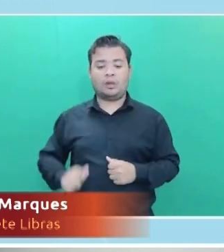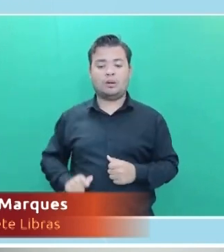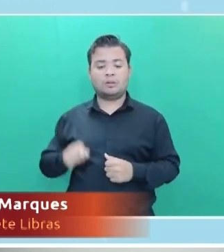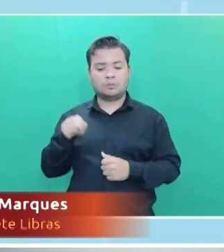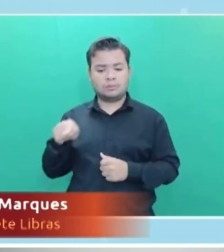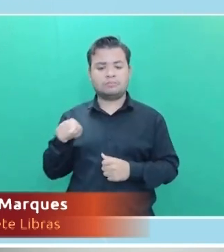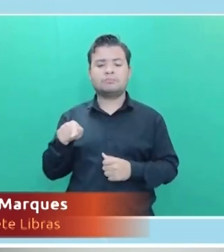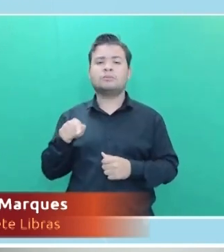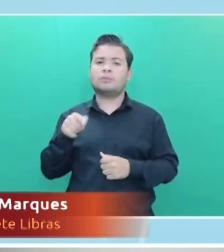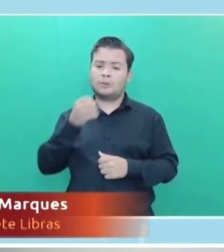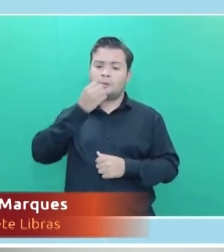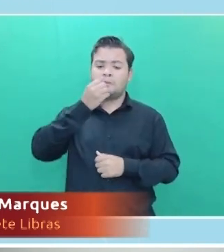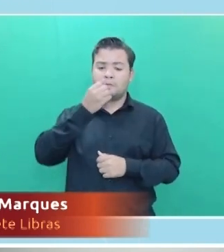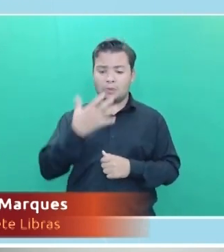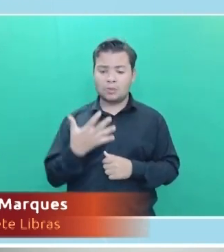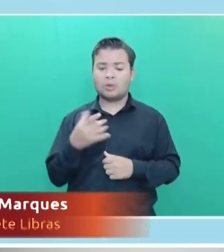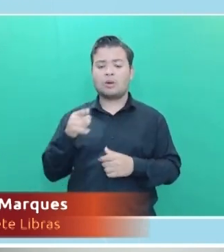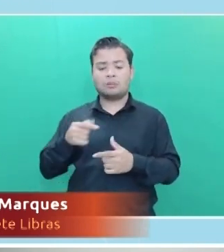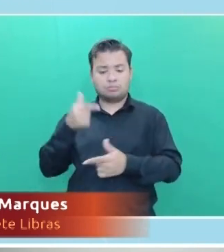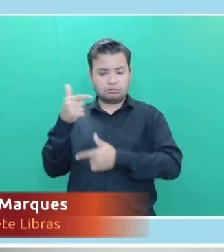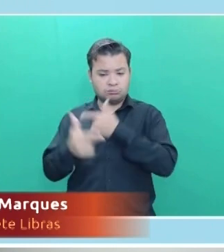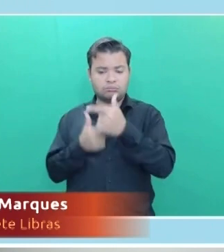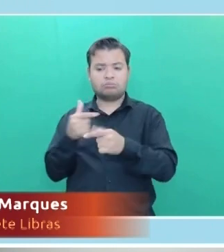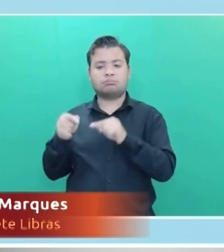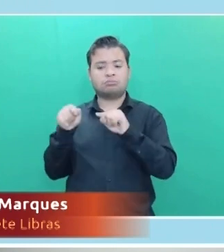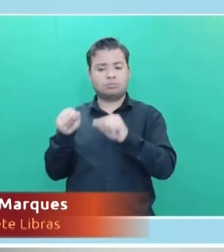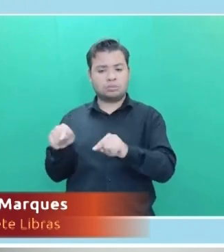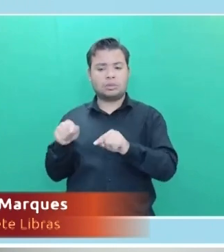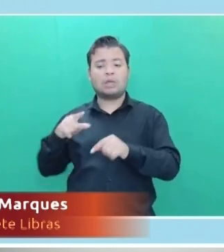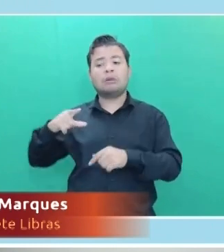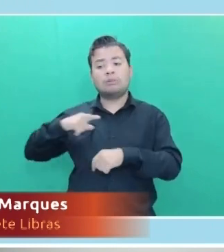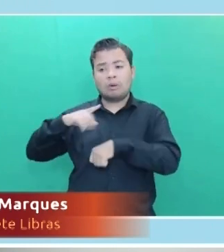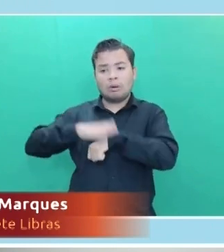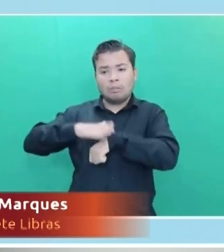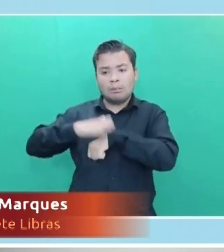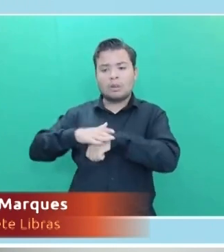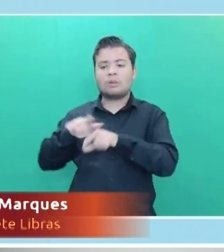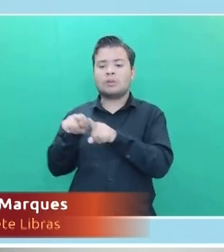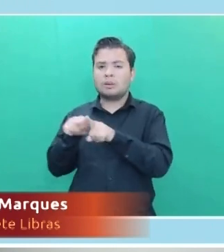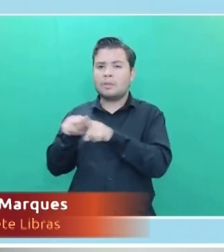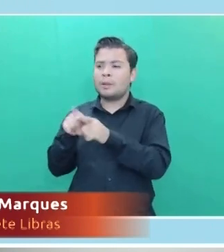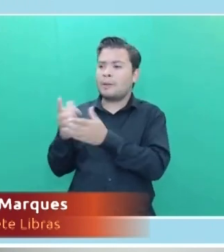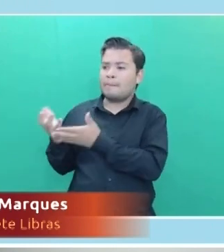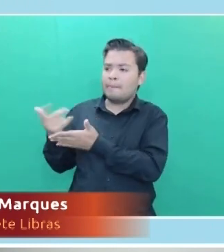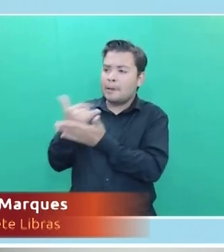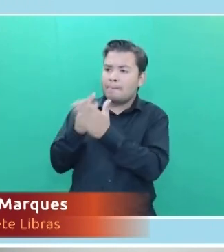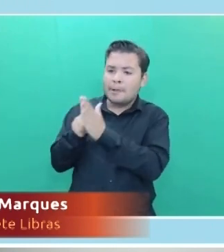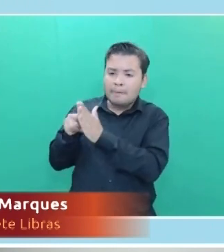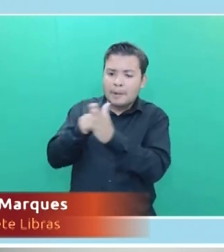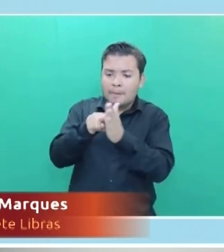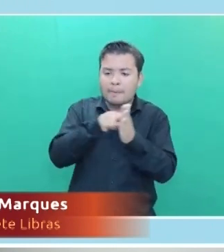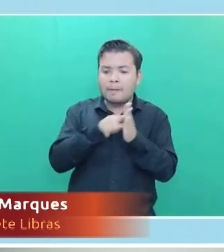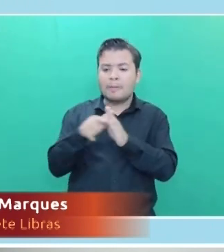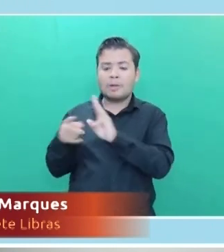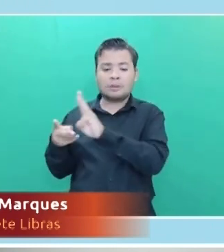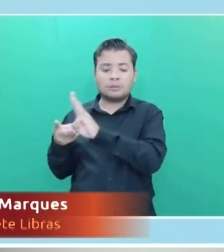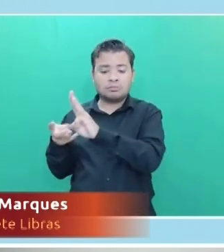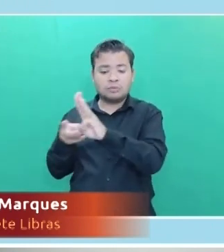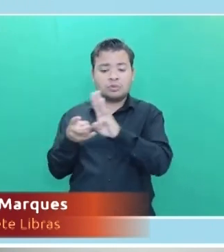Carajá. Então ela está fazendo levantamento também indígena, quanto que indígena